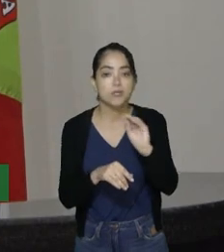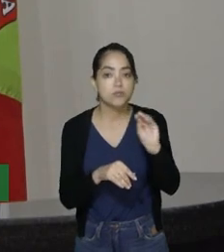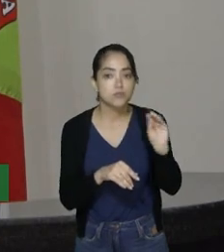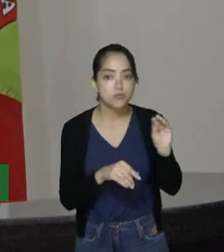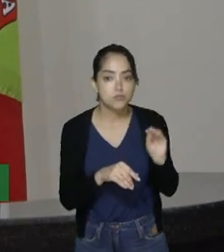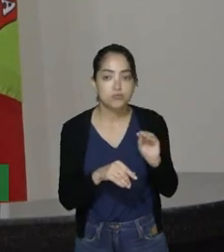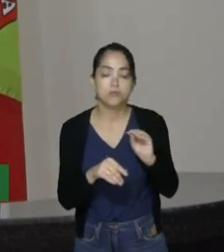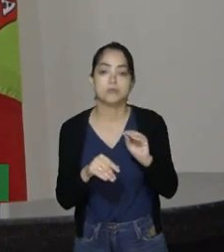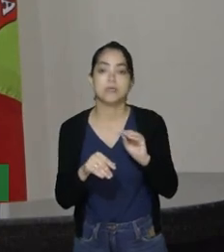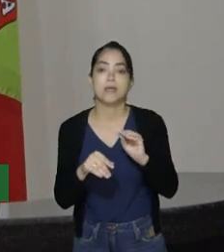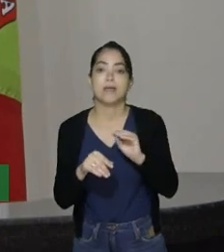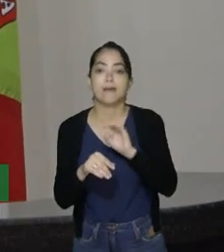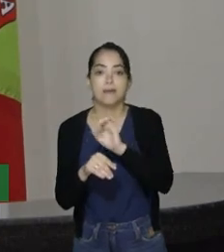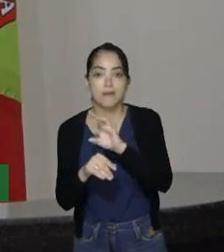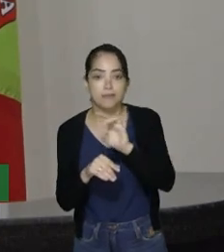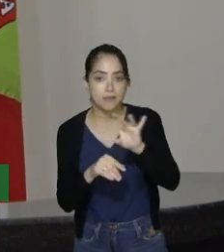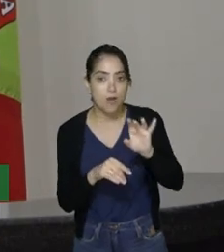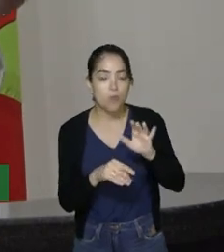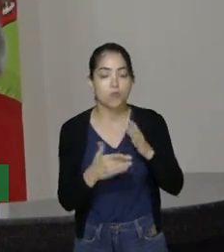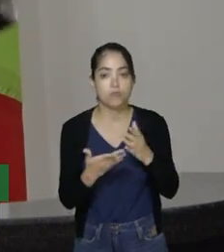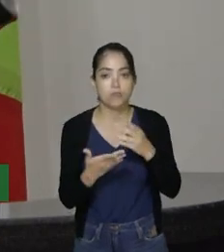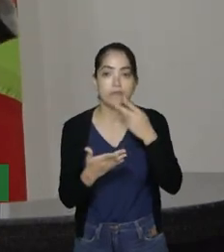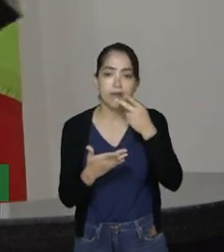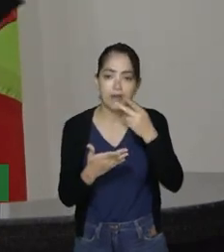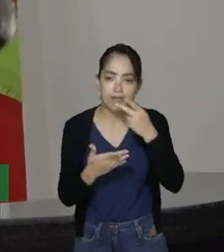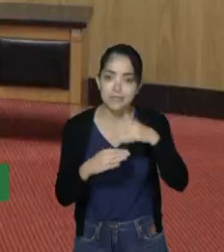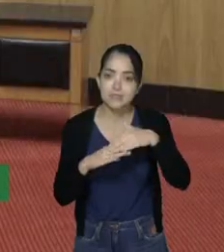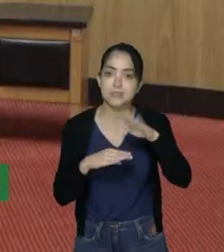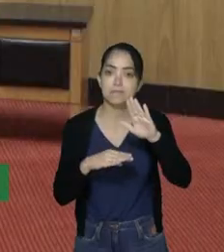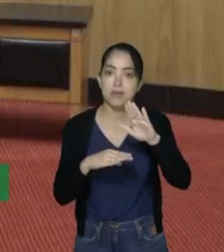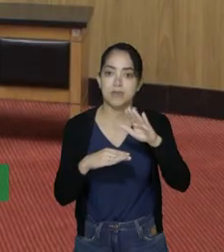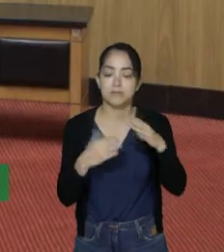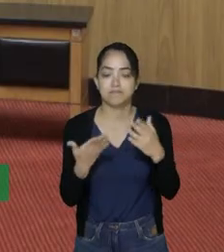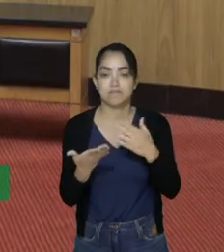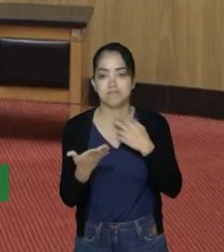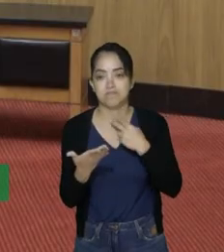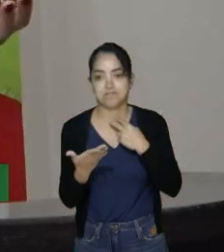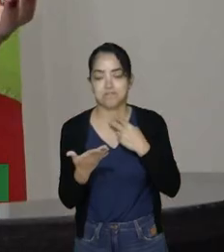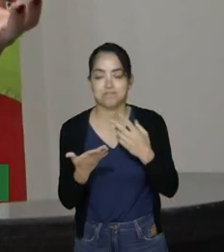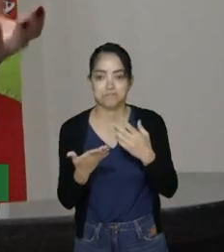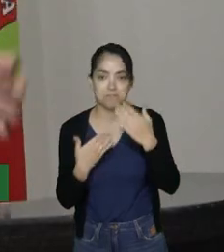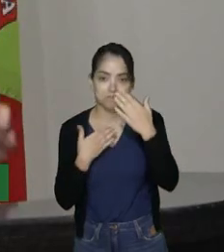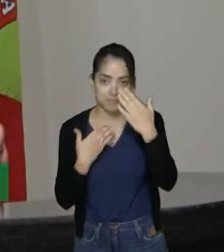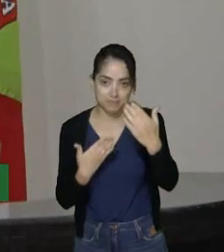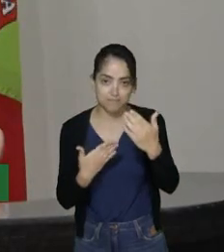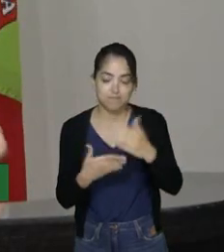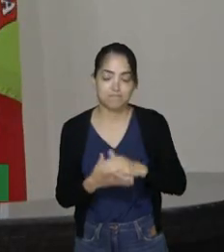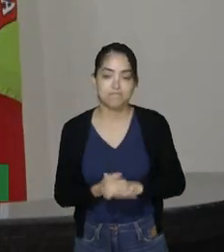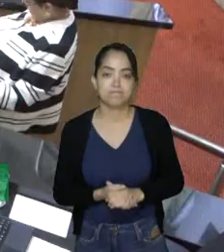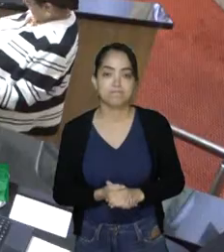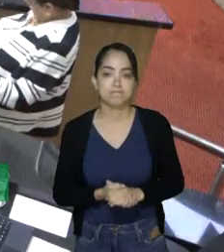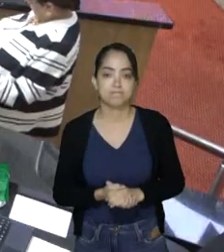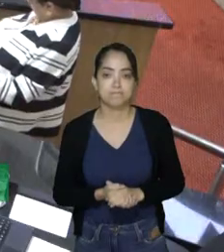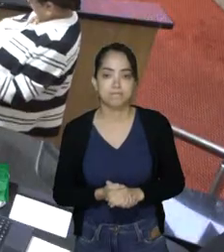um de vocês. Eu falaria mais, mas me cortaram. Um beijo.